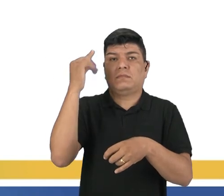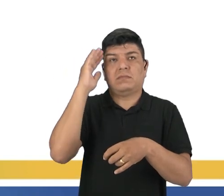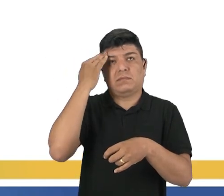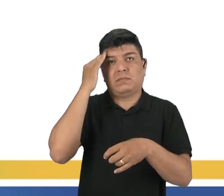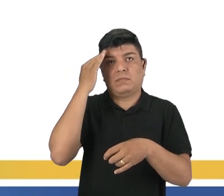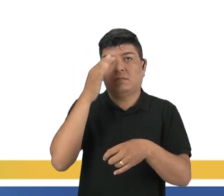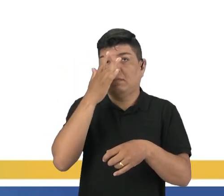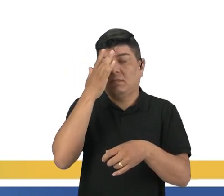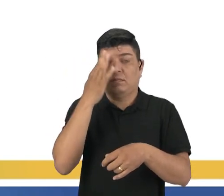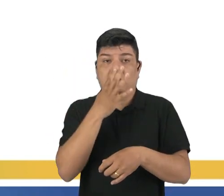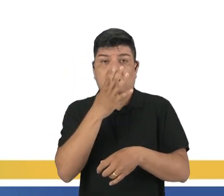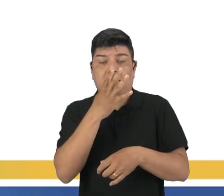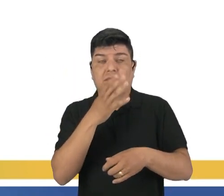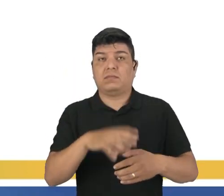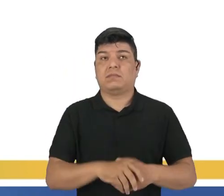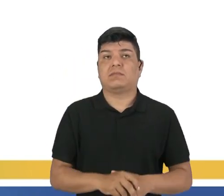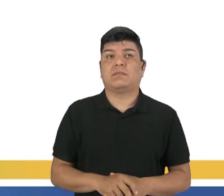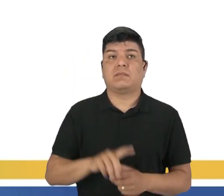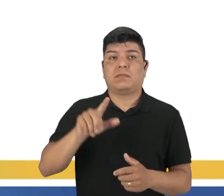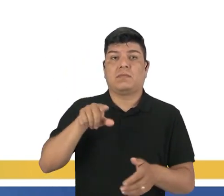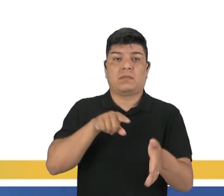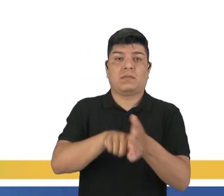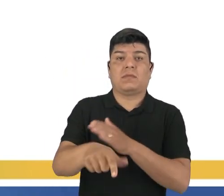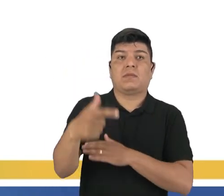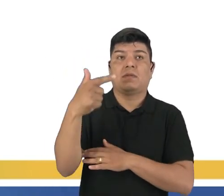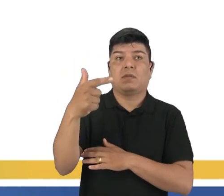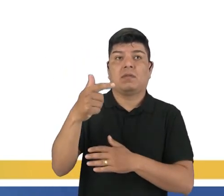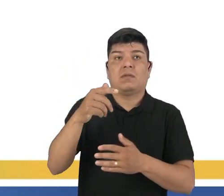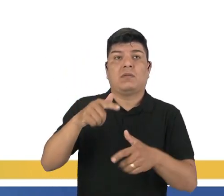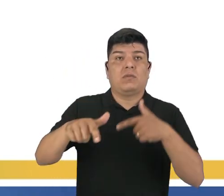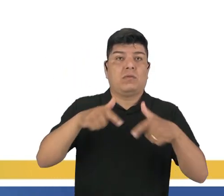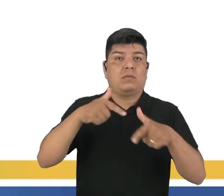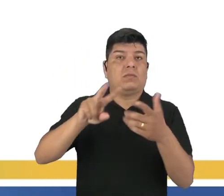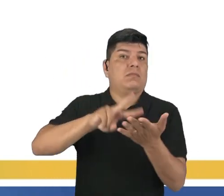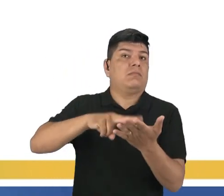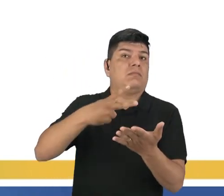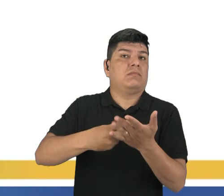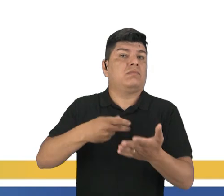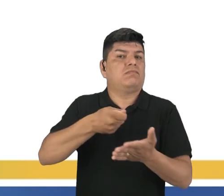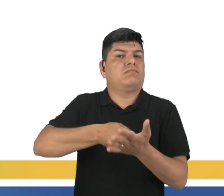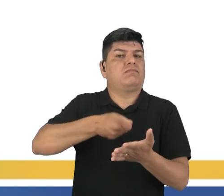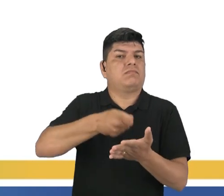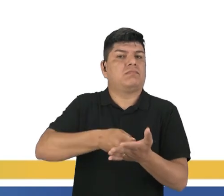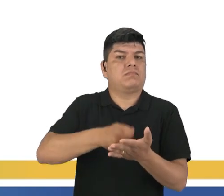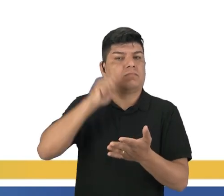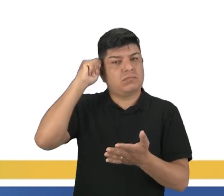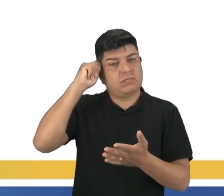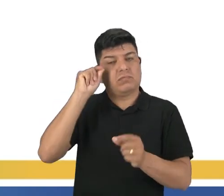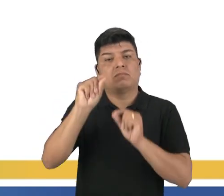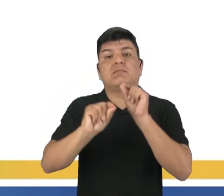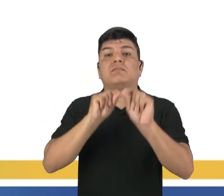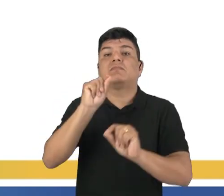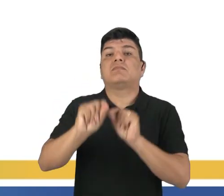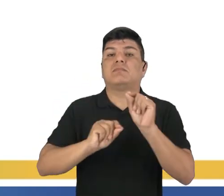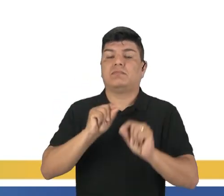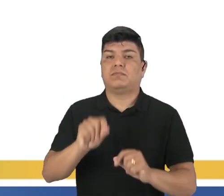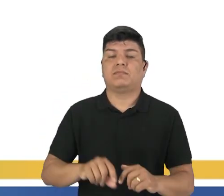pergunta. E a outra pergunta, o trabalho de interpretação exige que o ator seja o